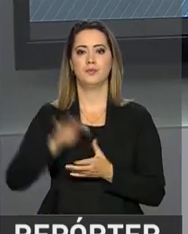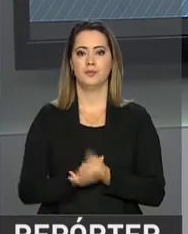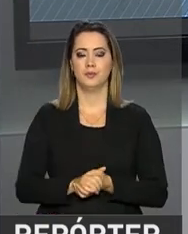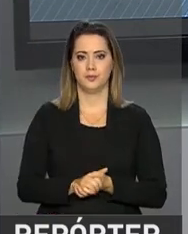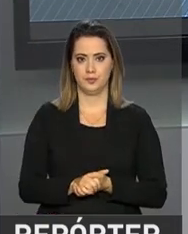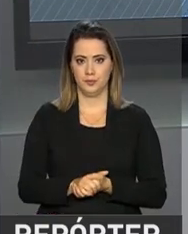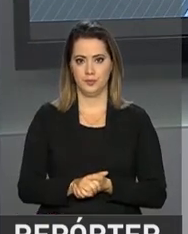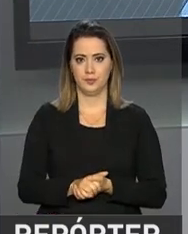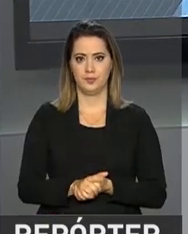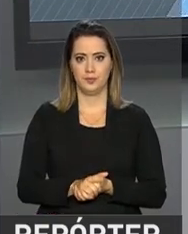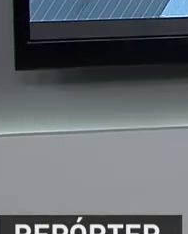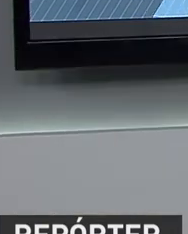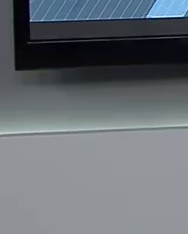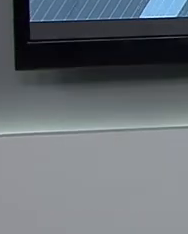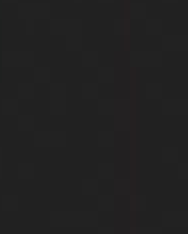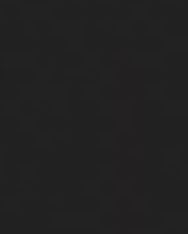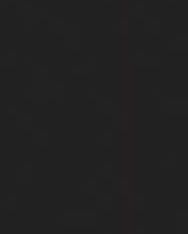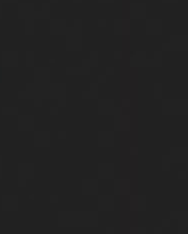do governo federal